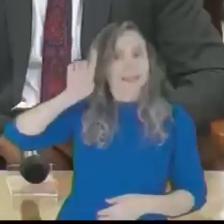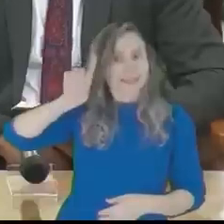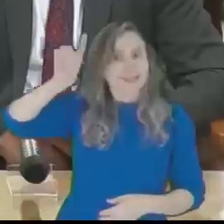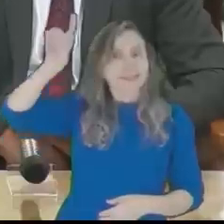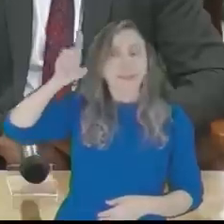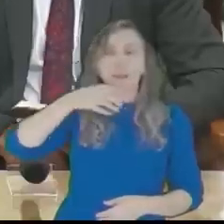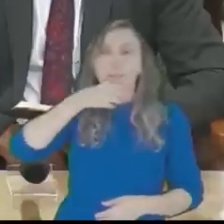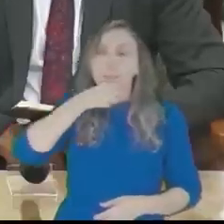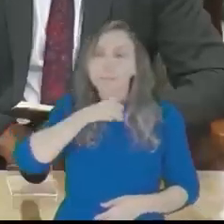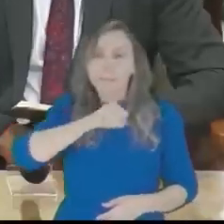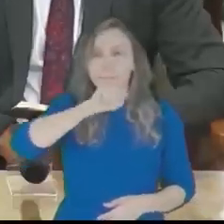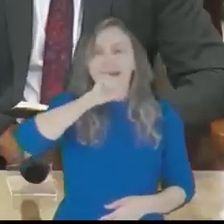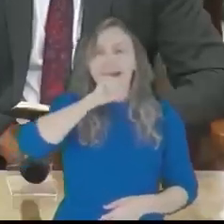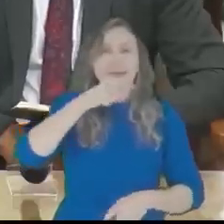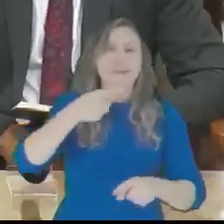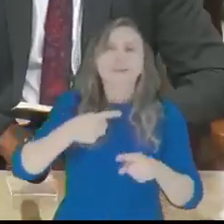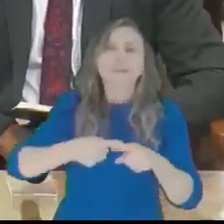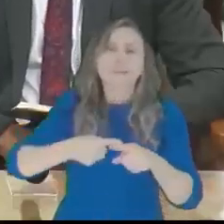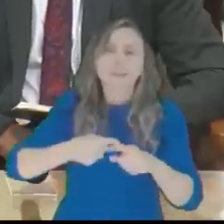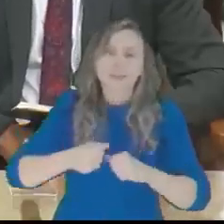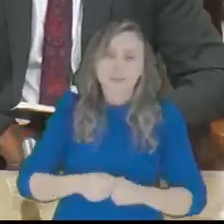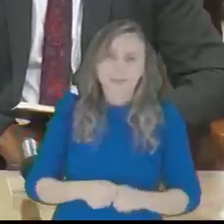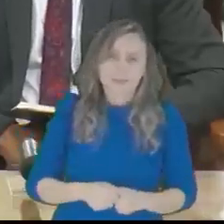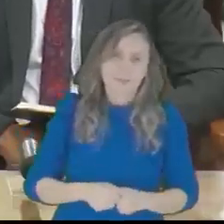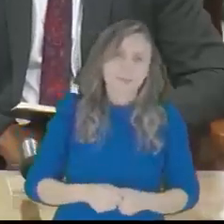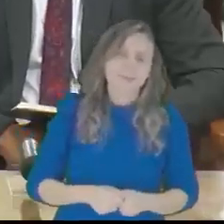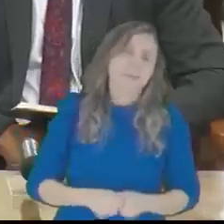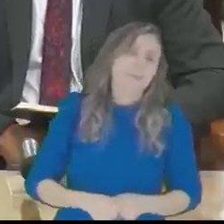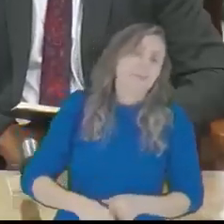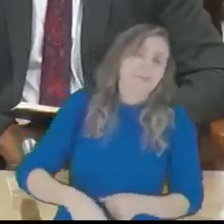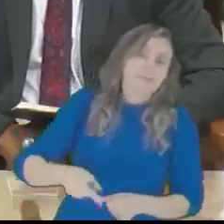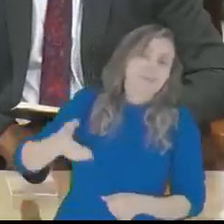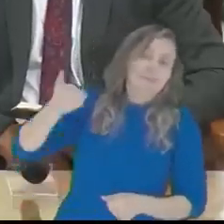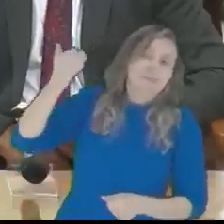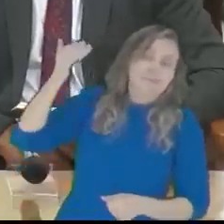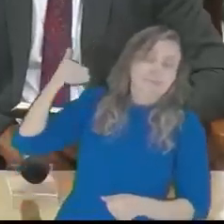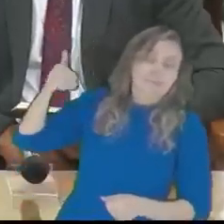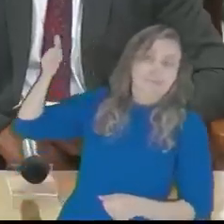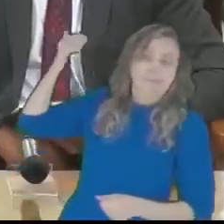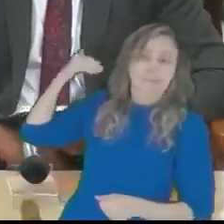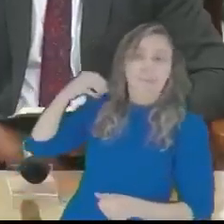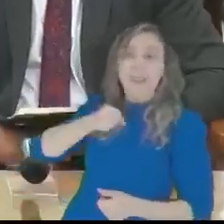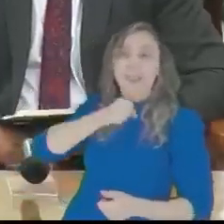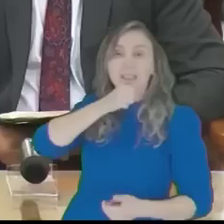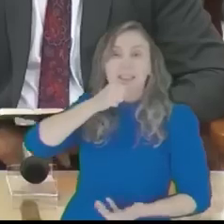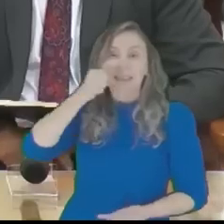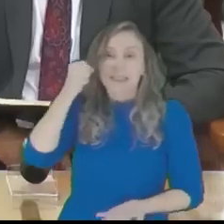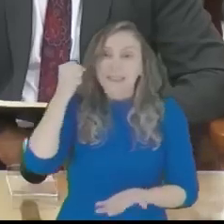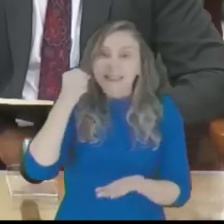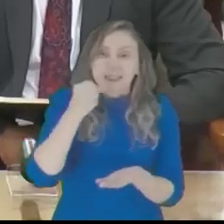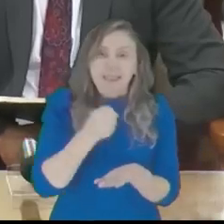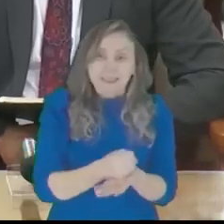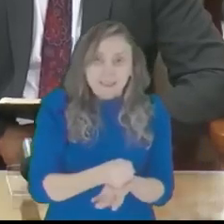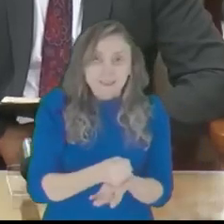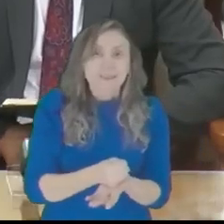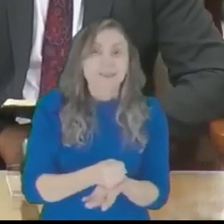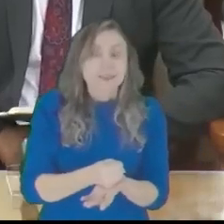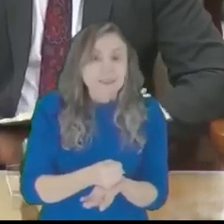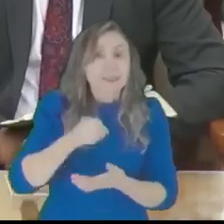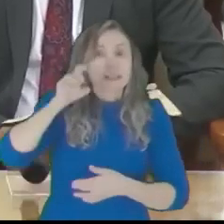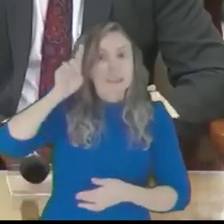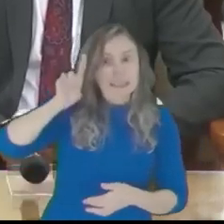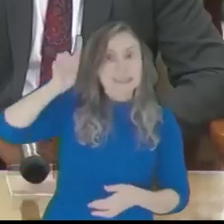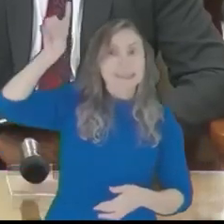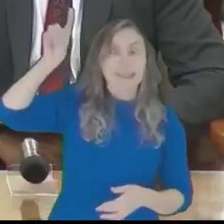é chamada de promessa do Pai. Porque desde o Antigo Testamento, que Deus Pai, antes de Jesus vir à terra,